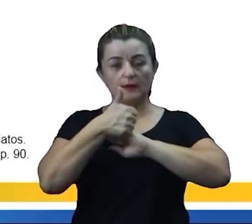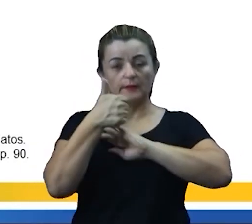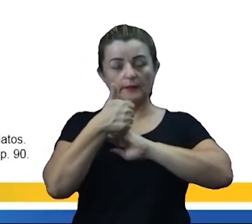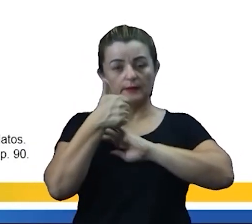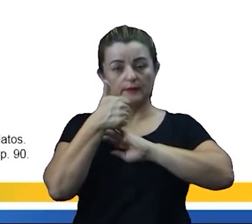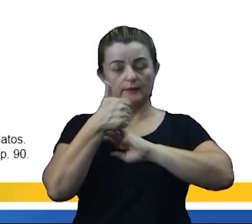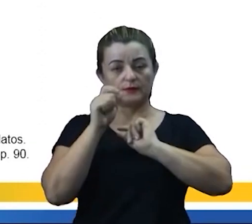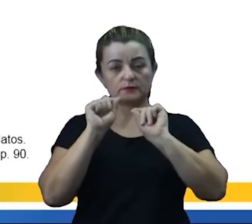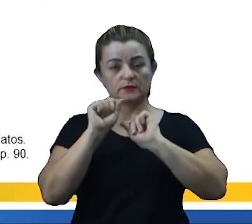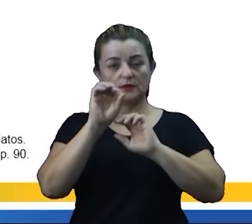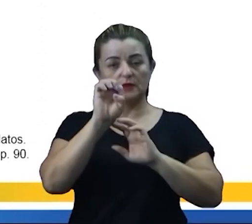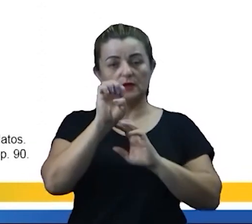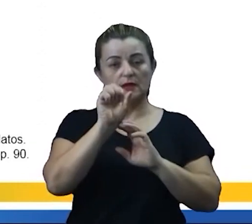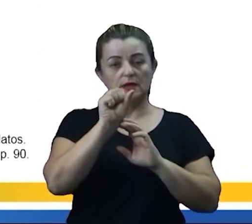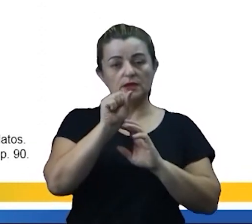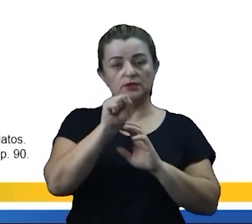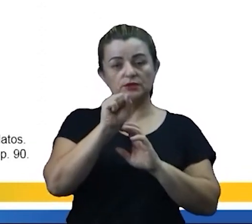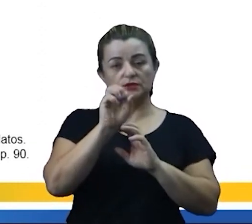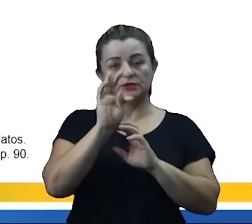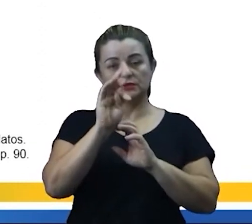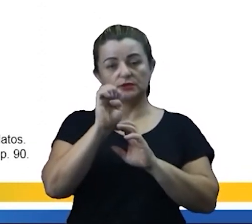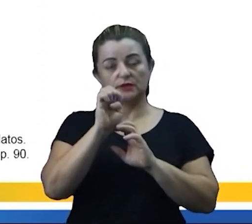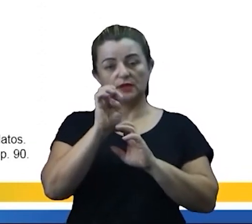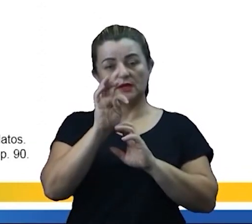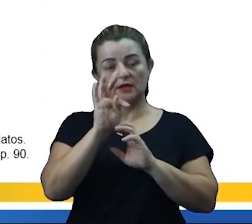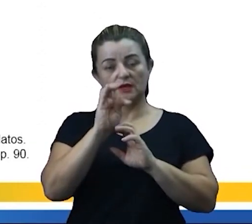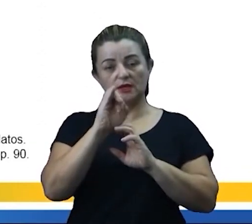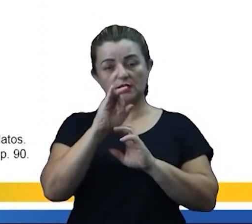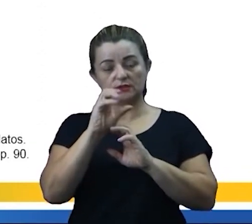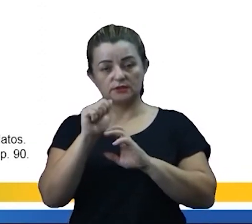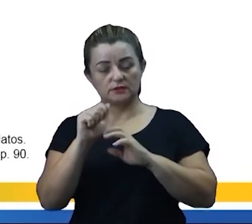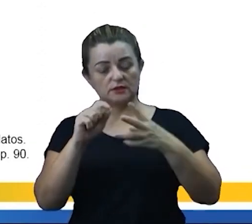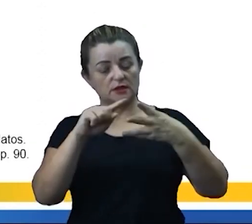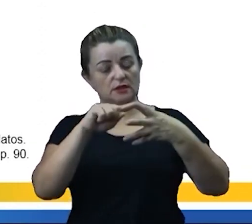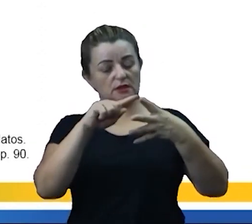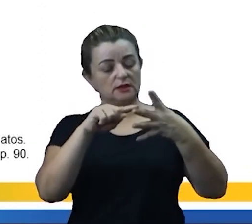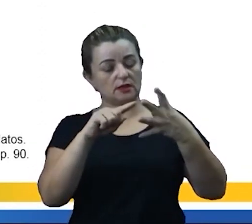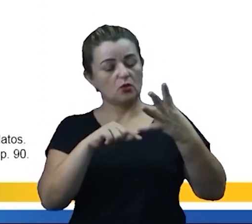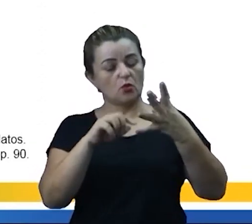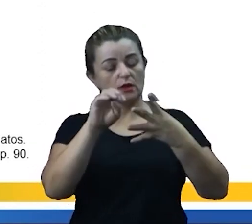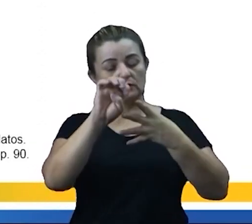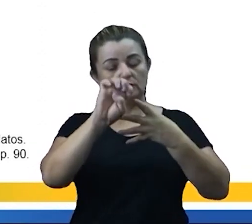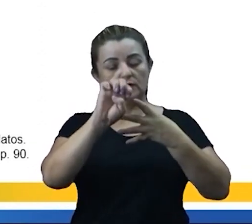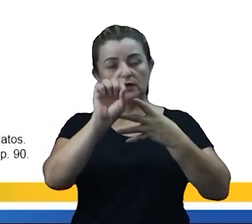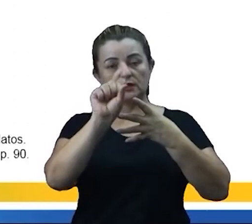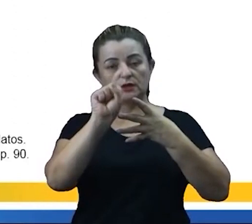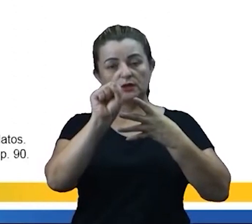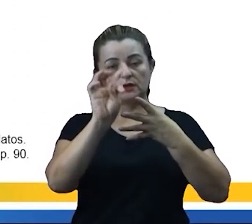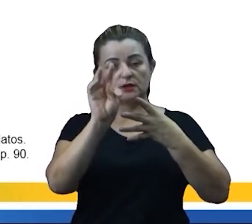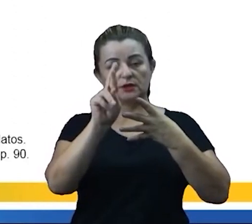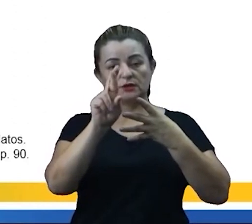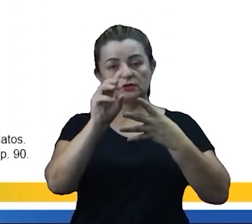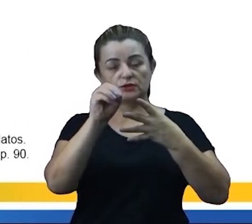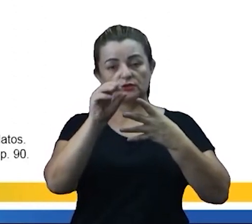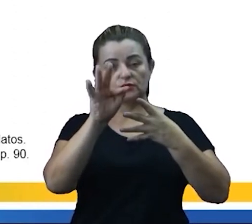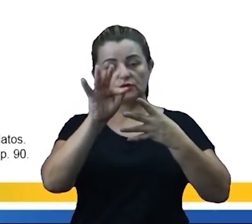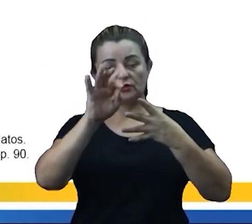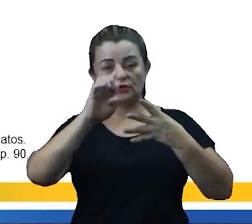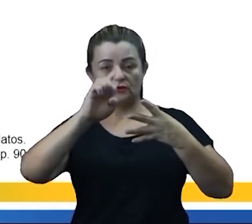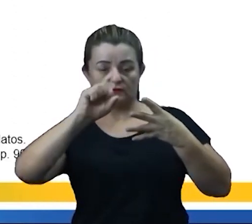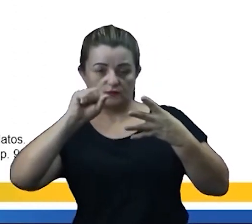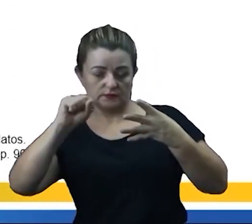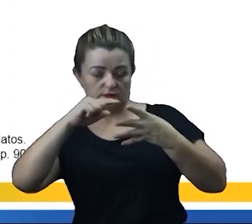observem a estética desse poema. 4 estrofes, já estudamos isso em aula anterior, vamos revisar.